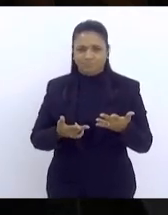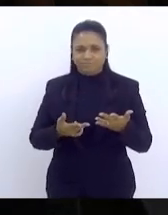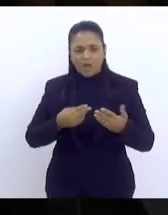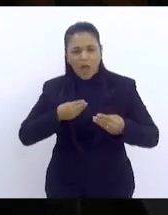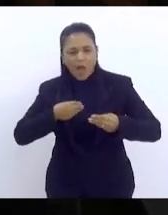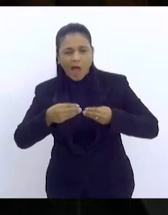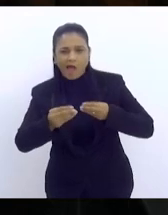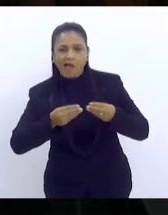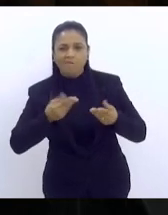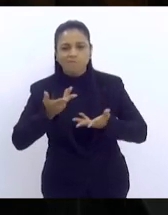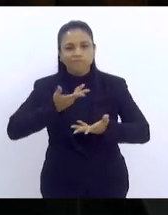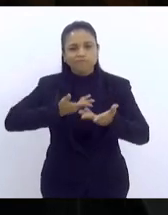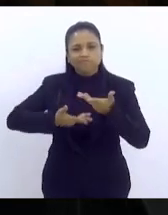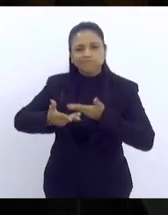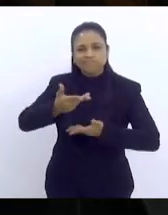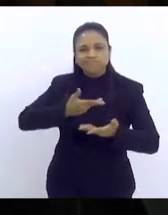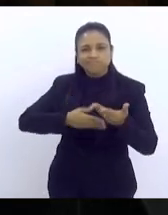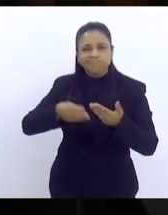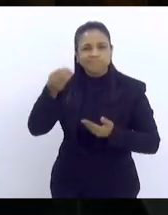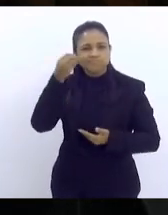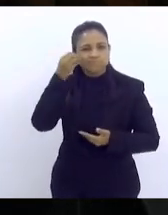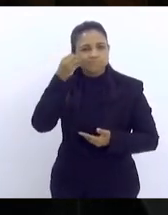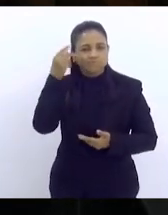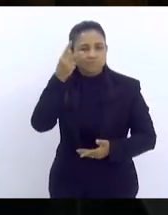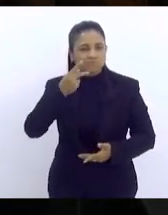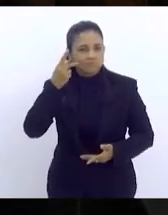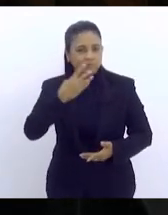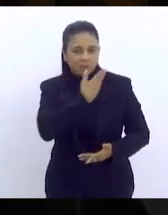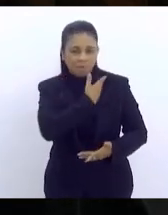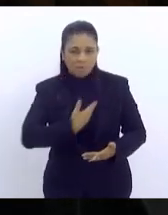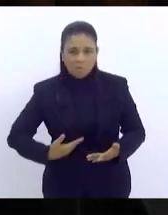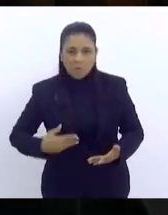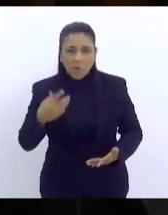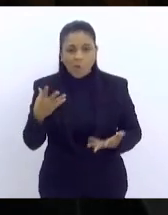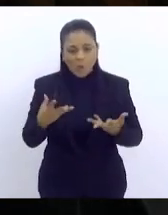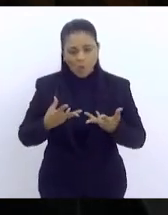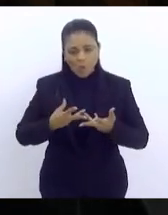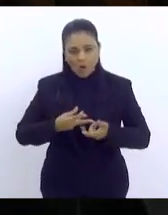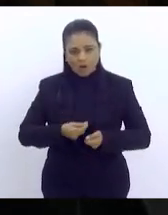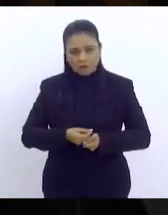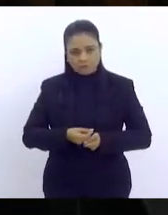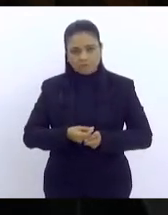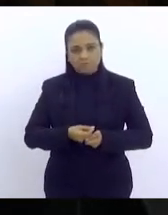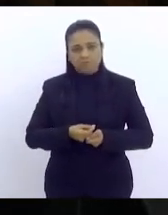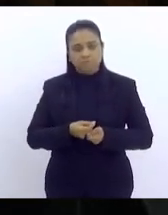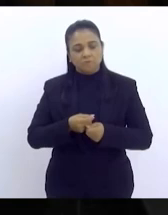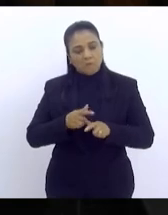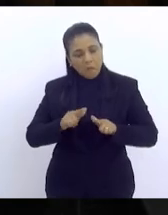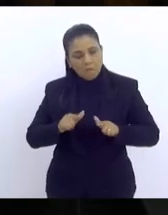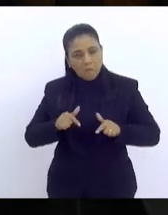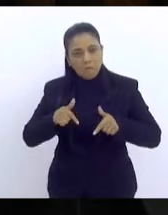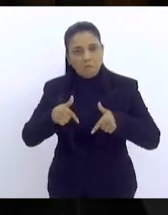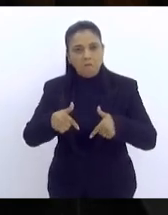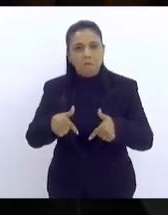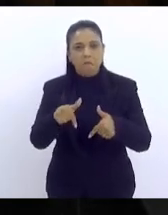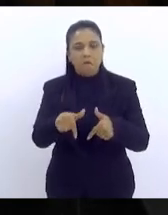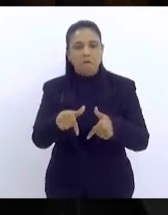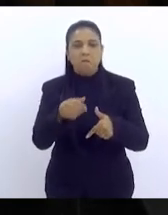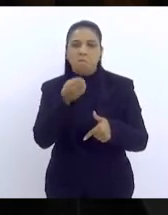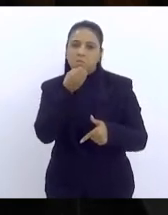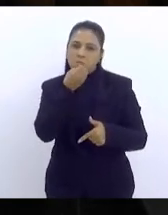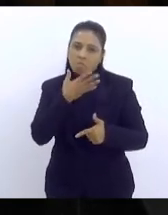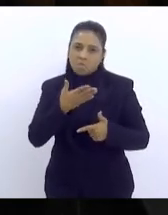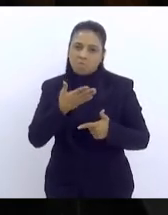Se tentar políticas públicas de qualidade que possam benéficas possam ser